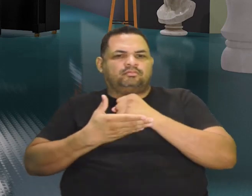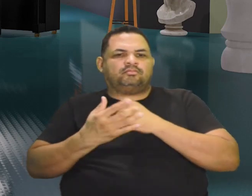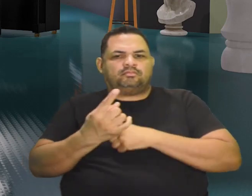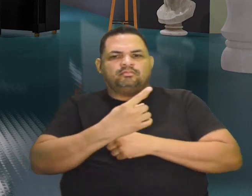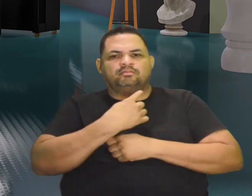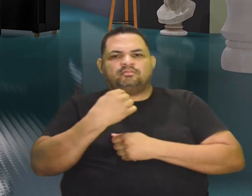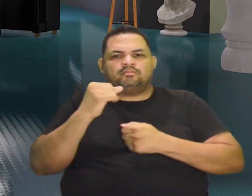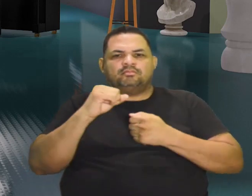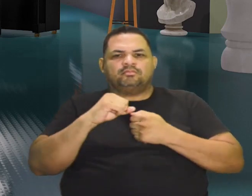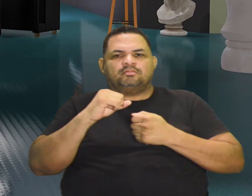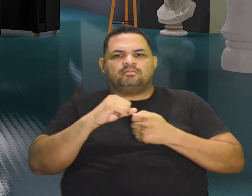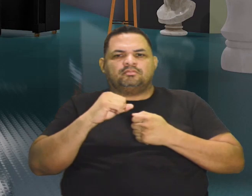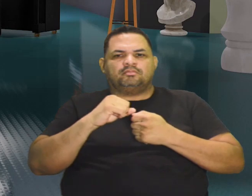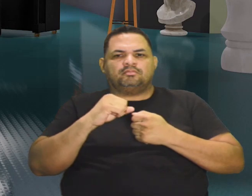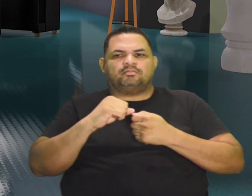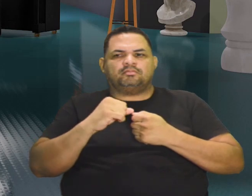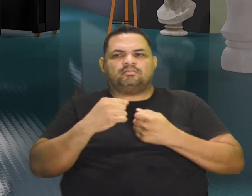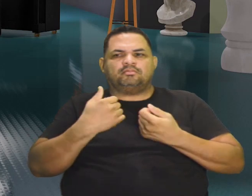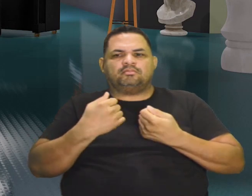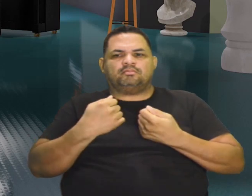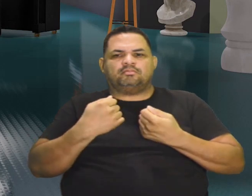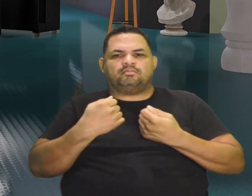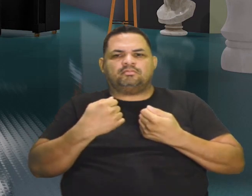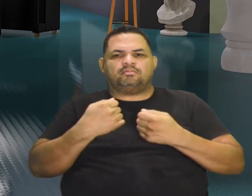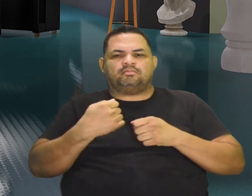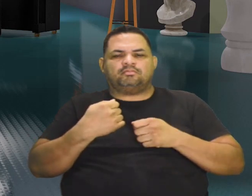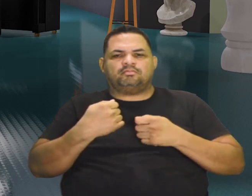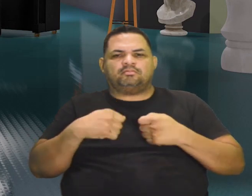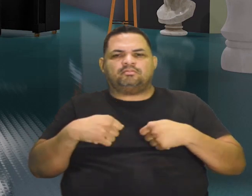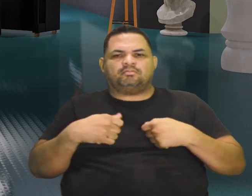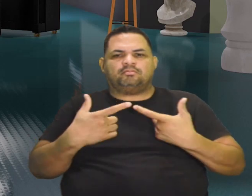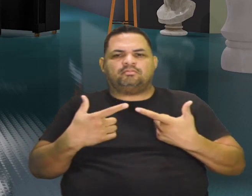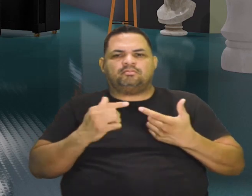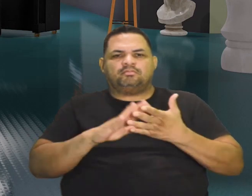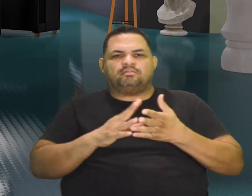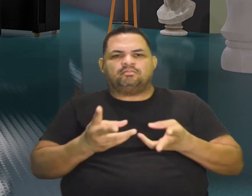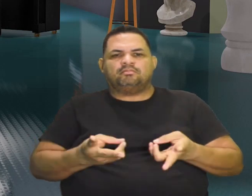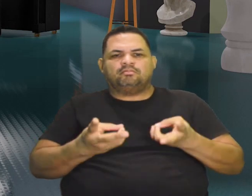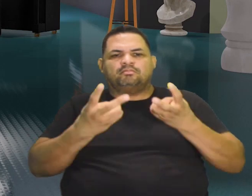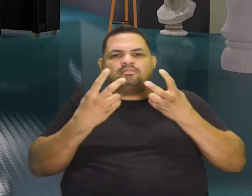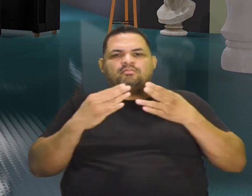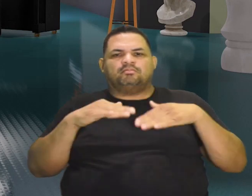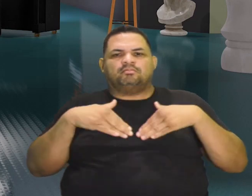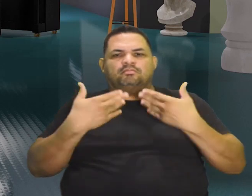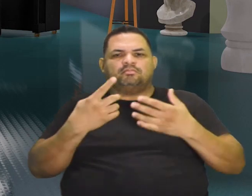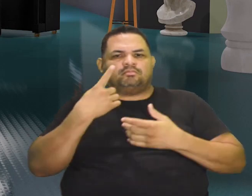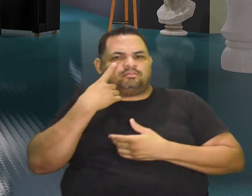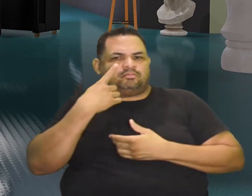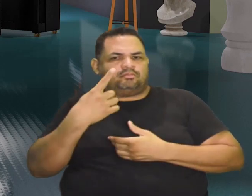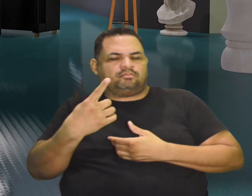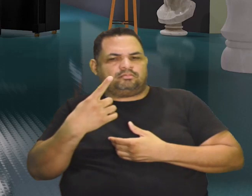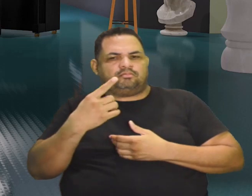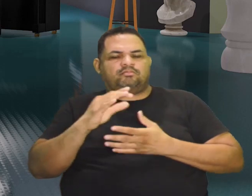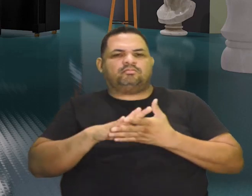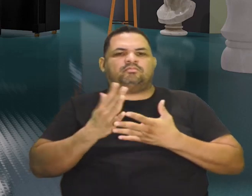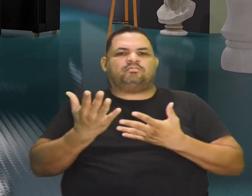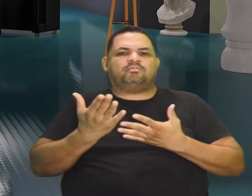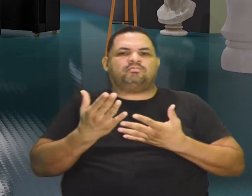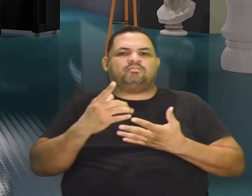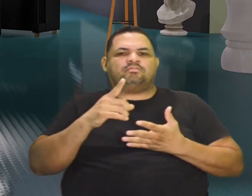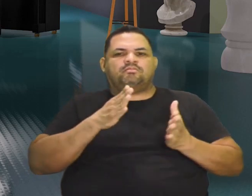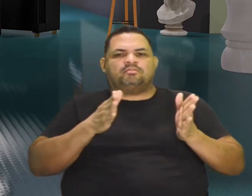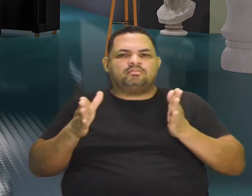das obras, para que vocês possam identificar, né? Quando vocês verem lá uma obra de arte,